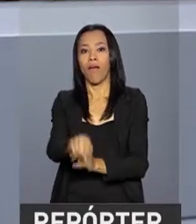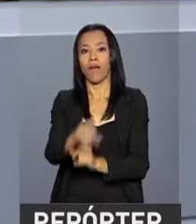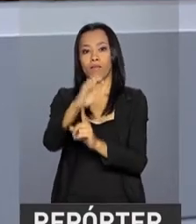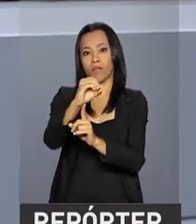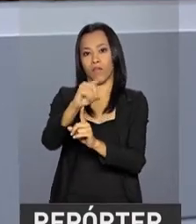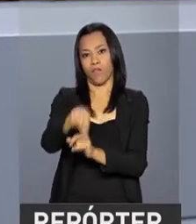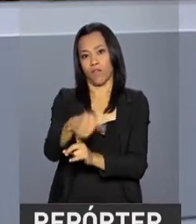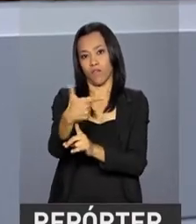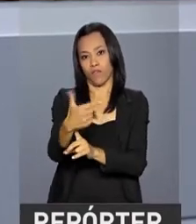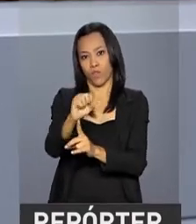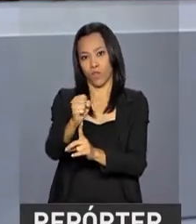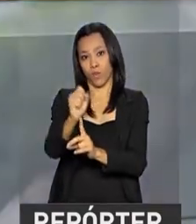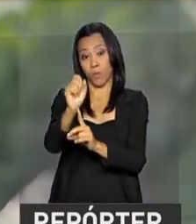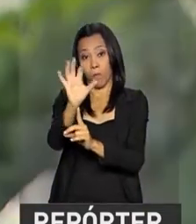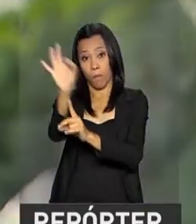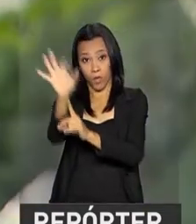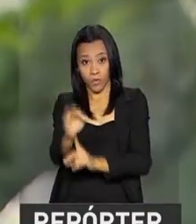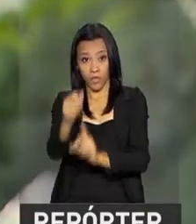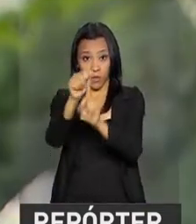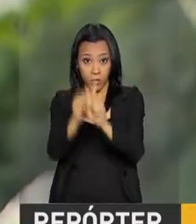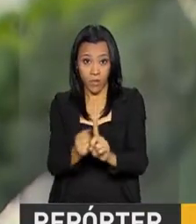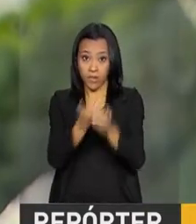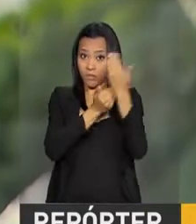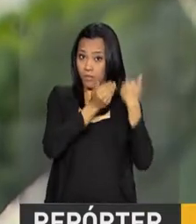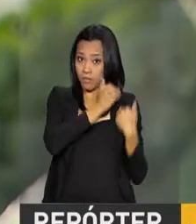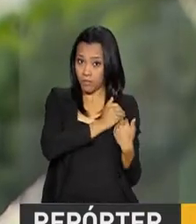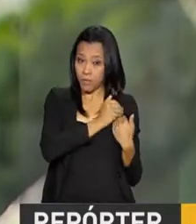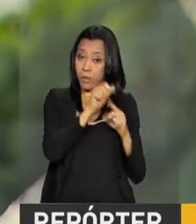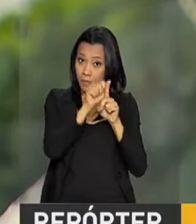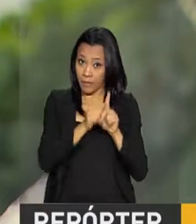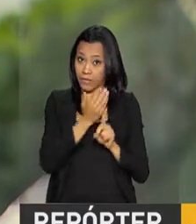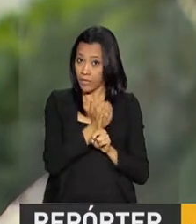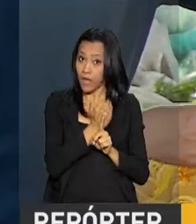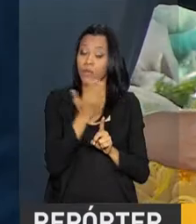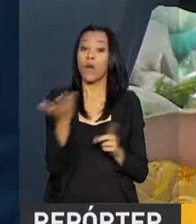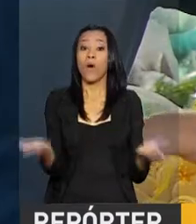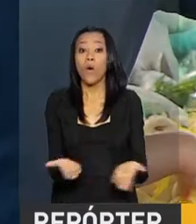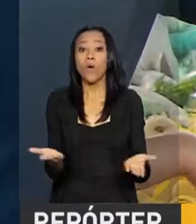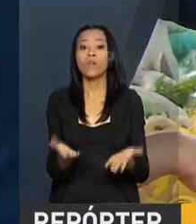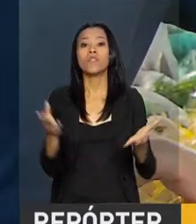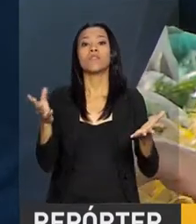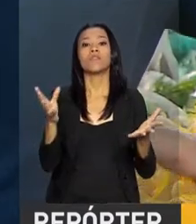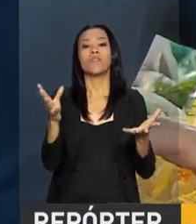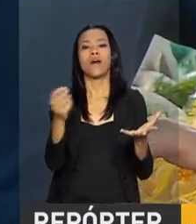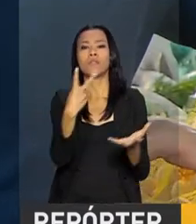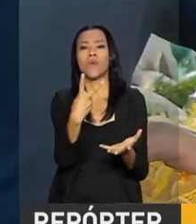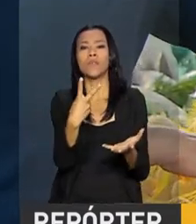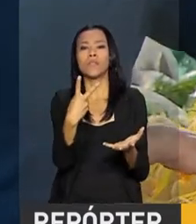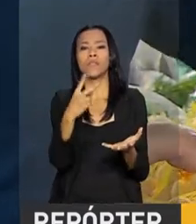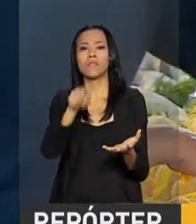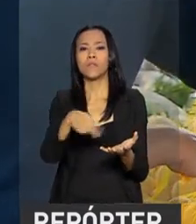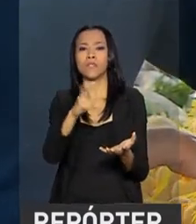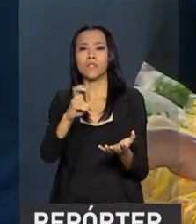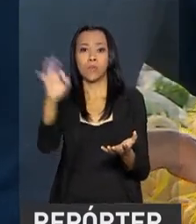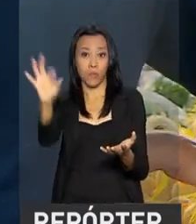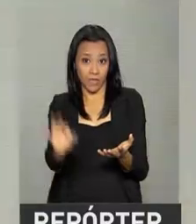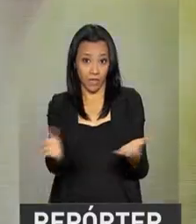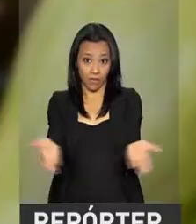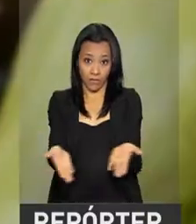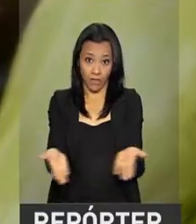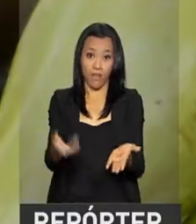por cento no mês passado no acumulado do ano o ipc a está em dois e meio por cento é o menor resultado para o mês de novembro